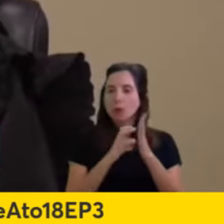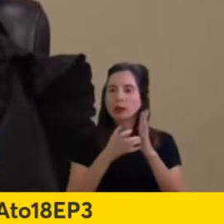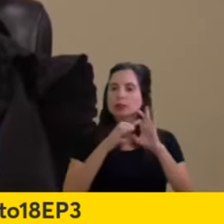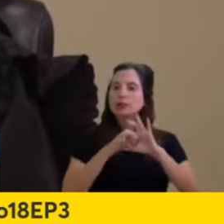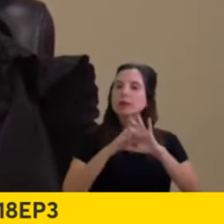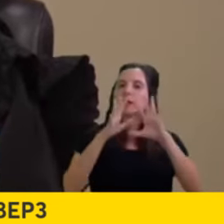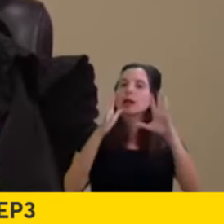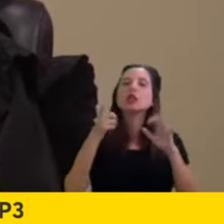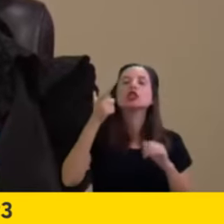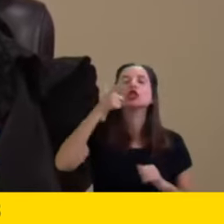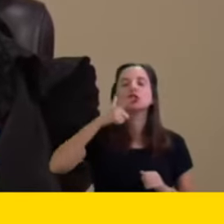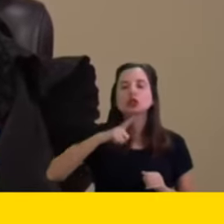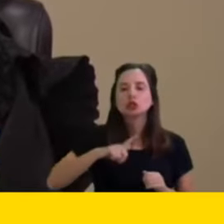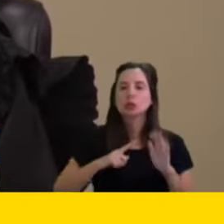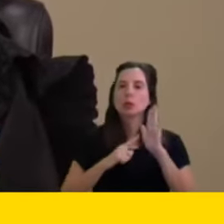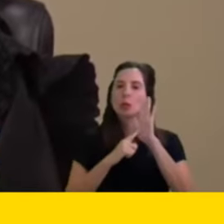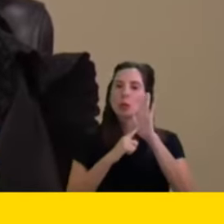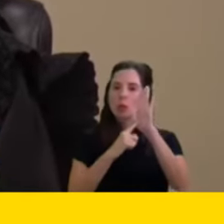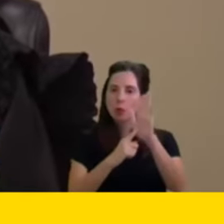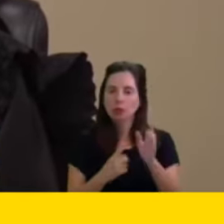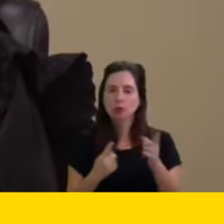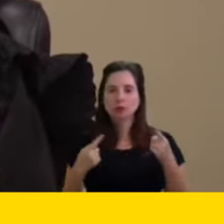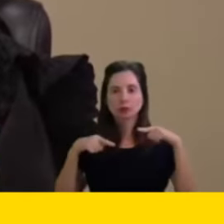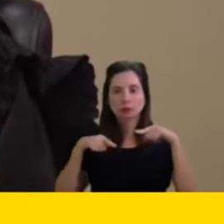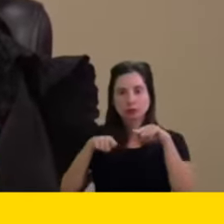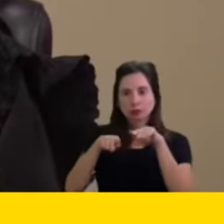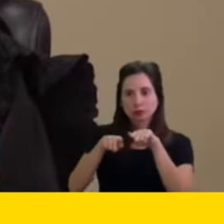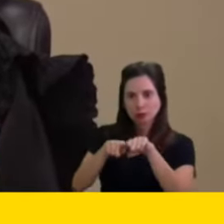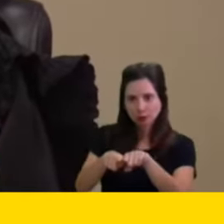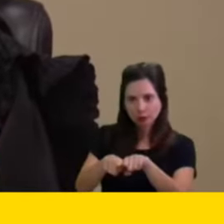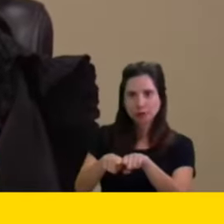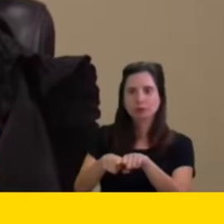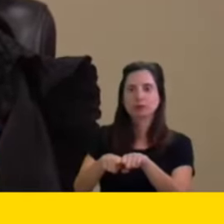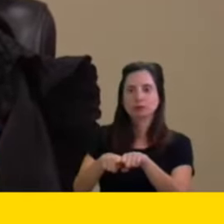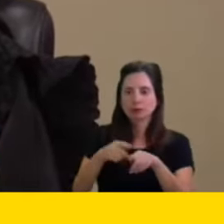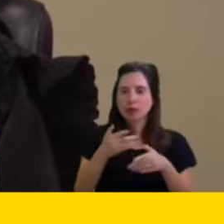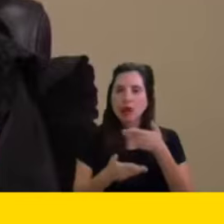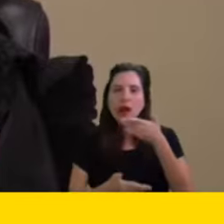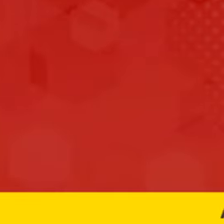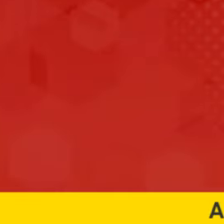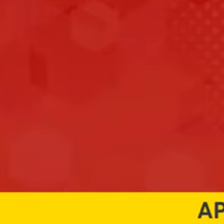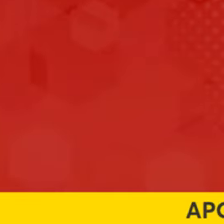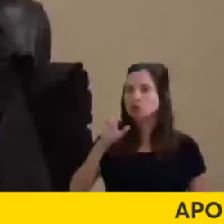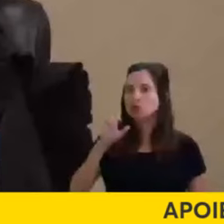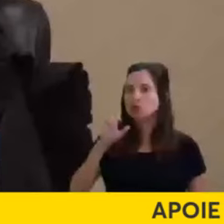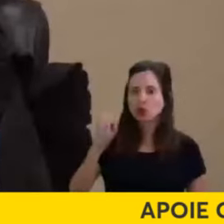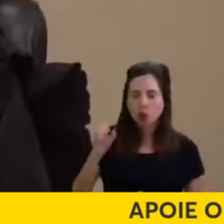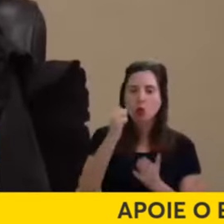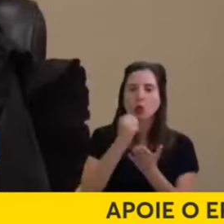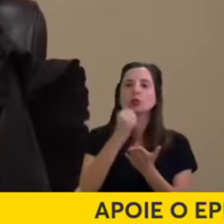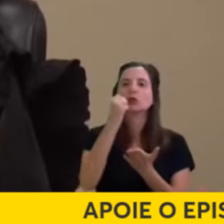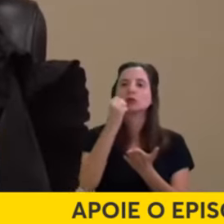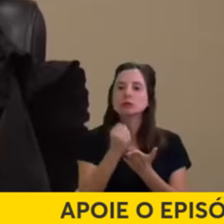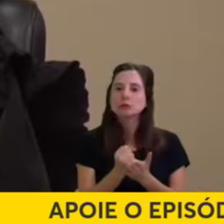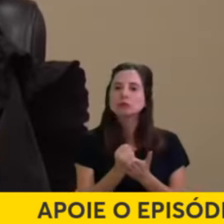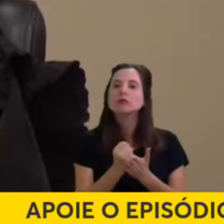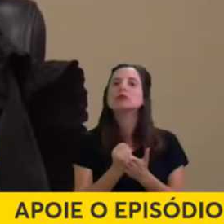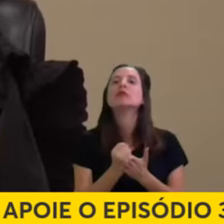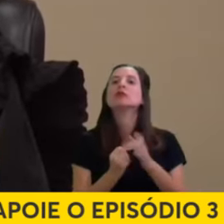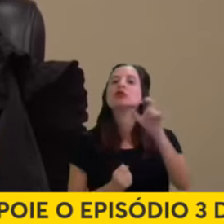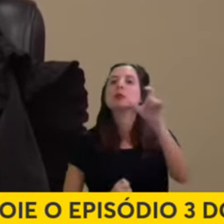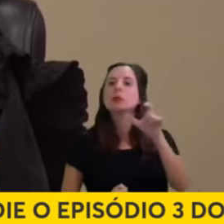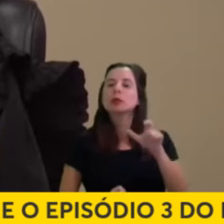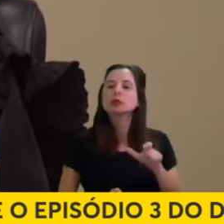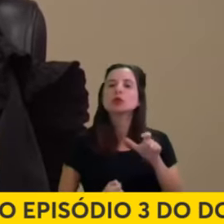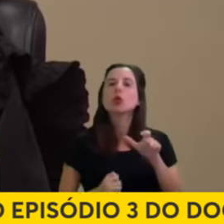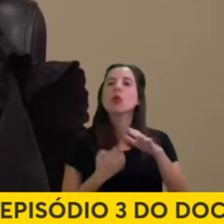aponta um dos sócios do escritório Uziel teria atuado como articulador político da pré-campanha de Sérgio pessoa jurídica Sem prova alguma